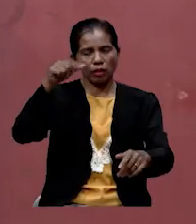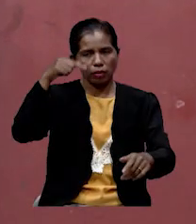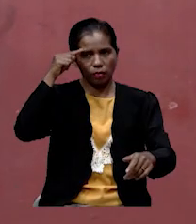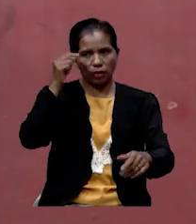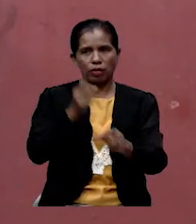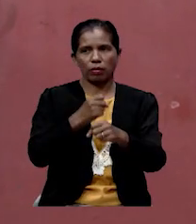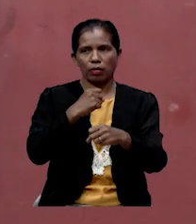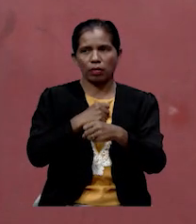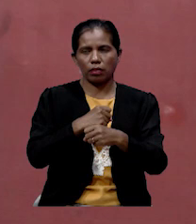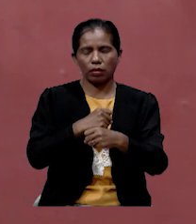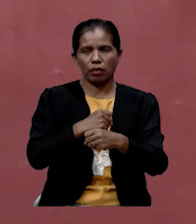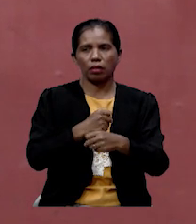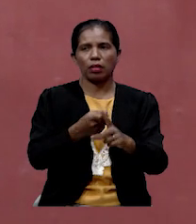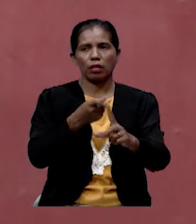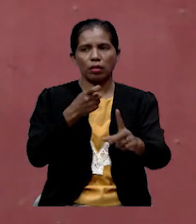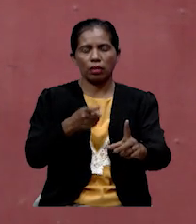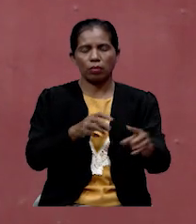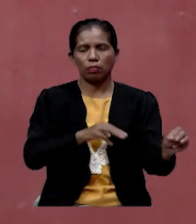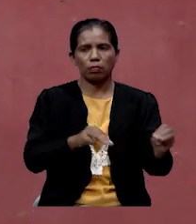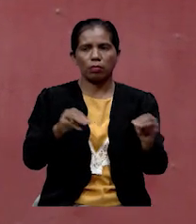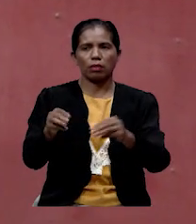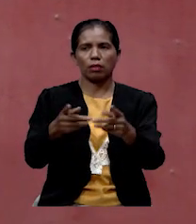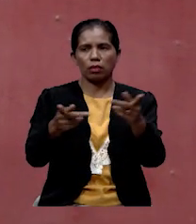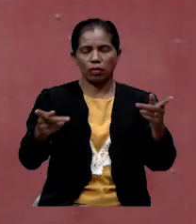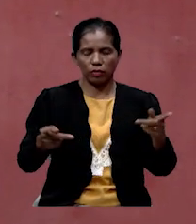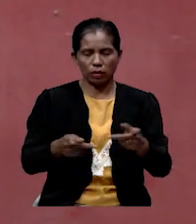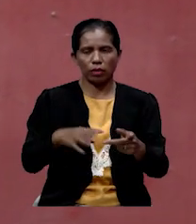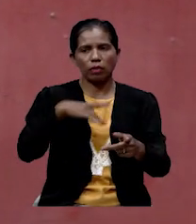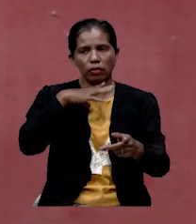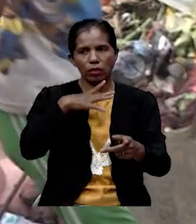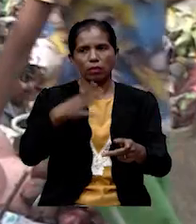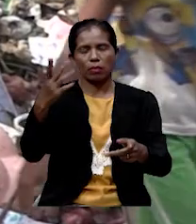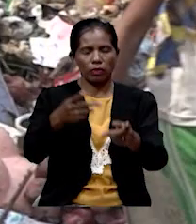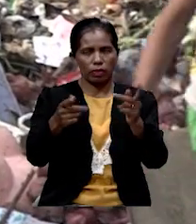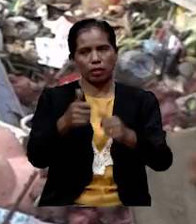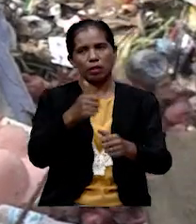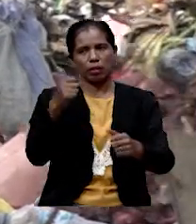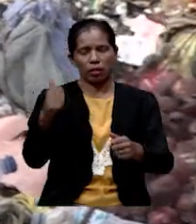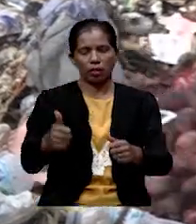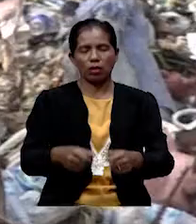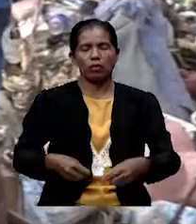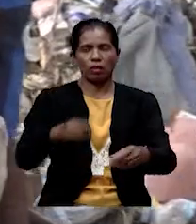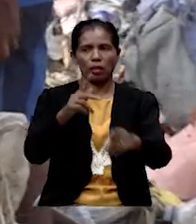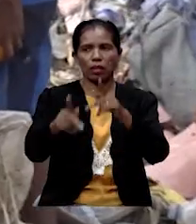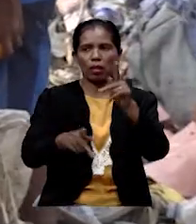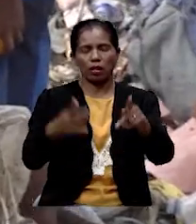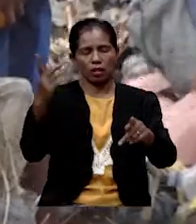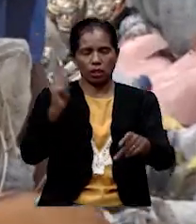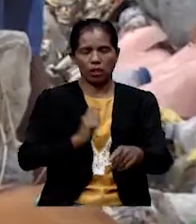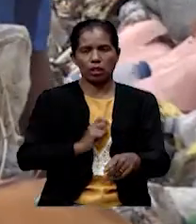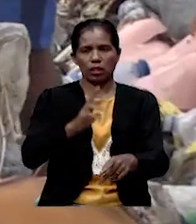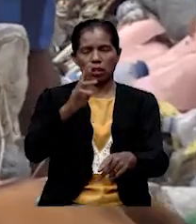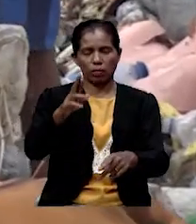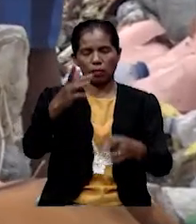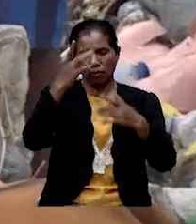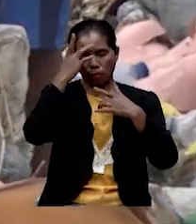tohalo prevenção, li husi muda fatin, li cheira tibar ba fatin selu, antes população e a tibar sofre